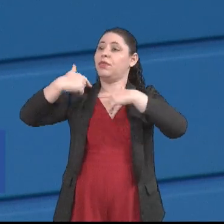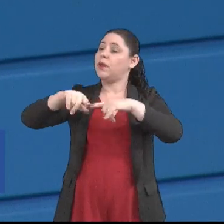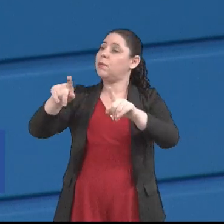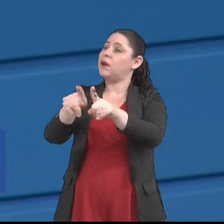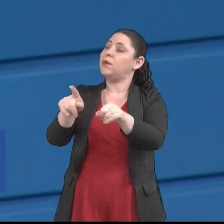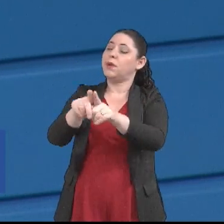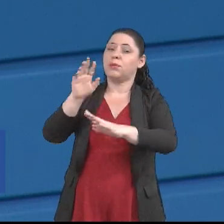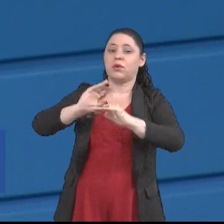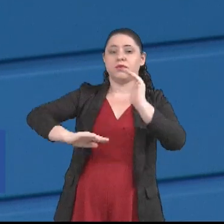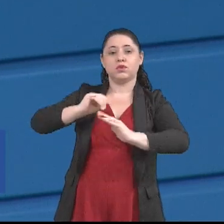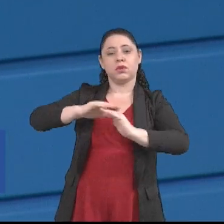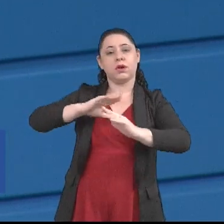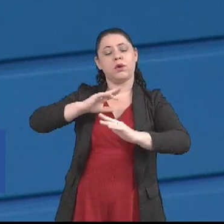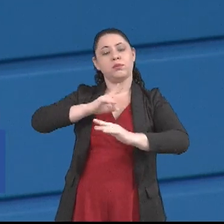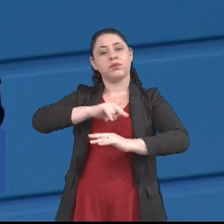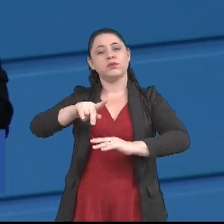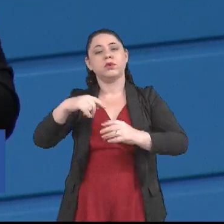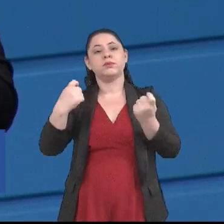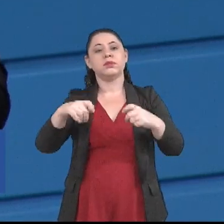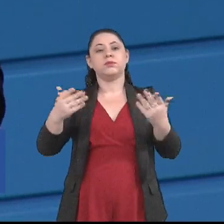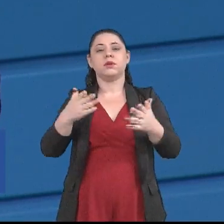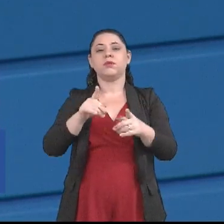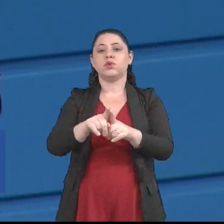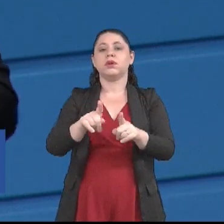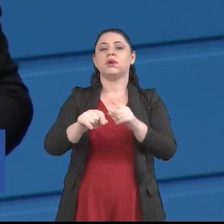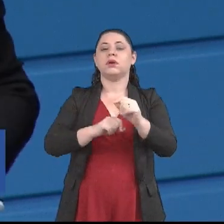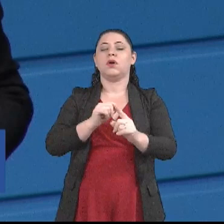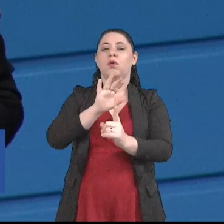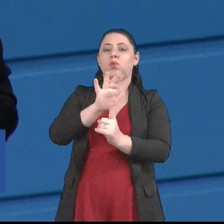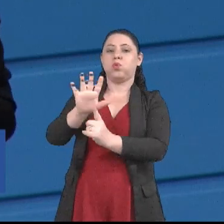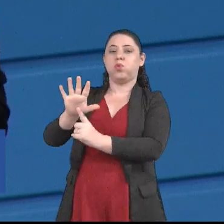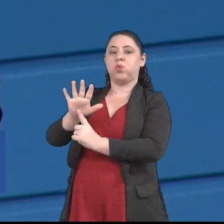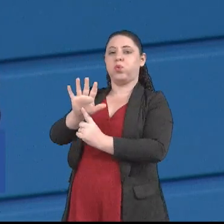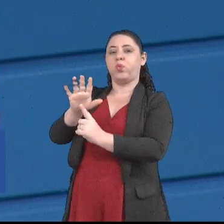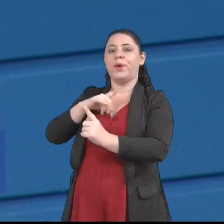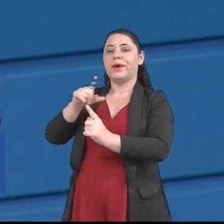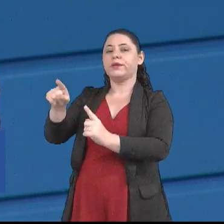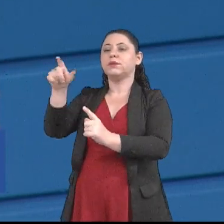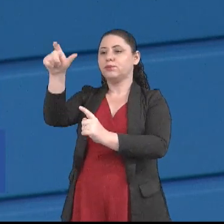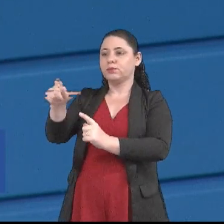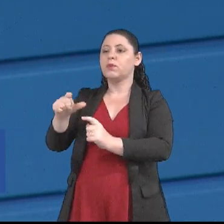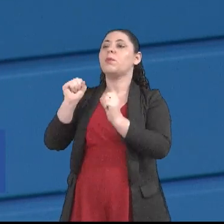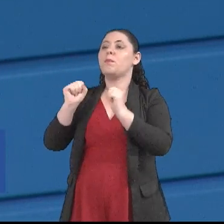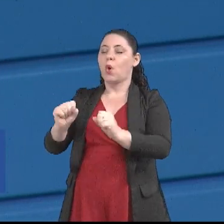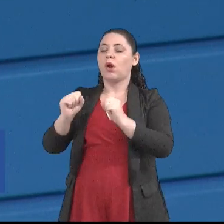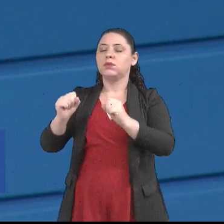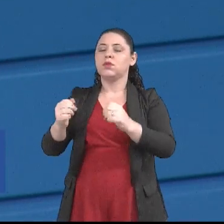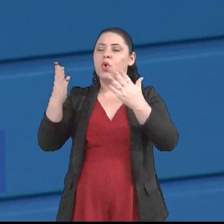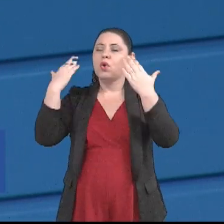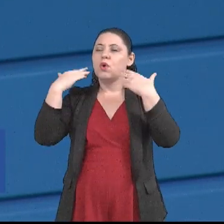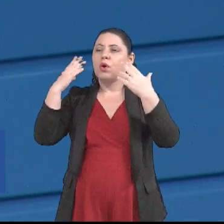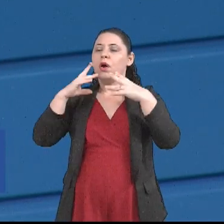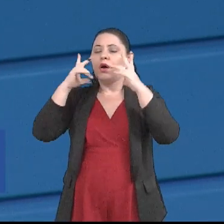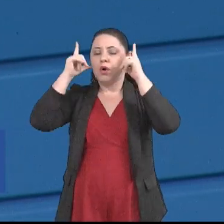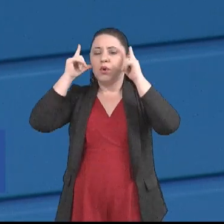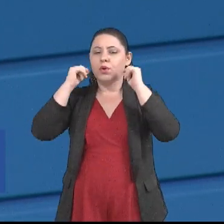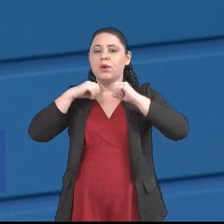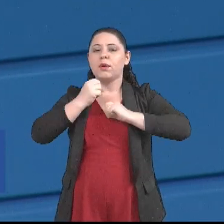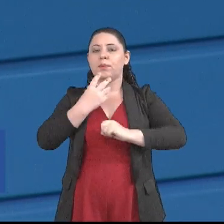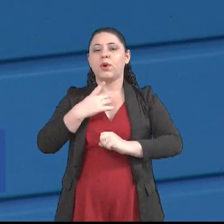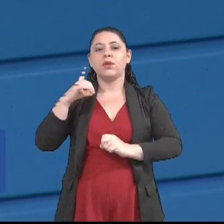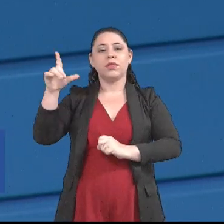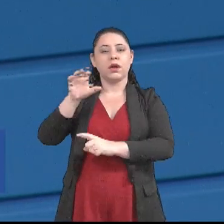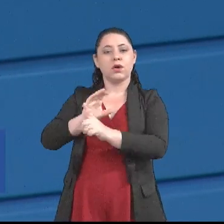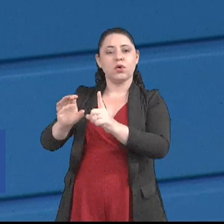dos professores, e nós precisamos, então, adequar esse espaço para que ele possa realmente abrigar